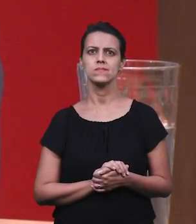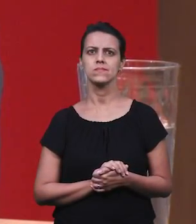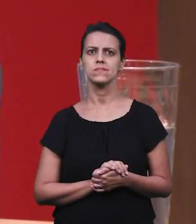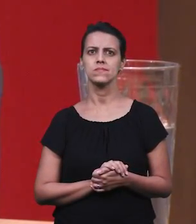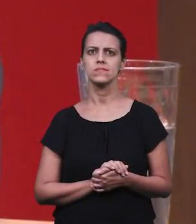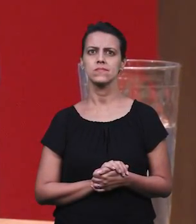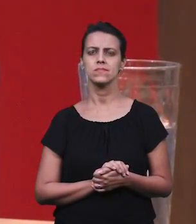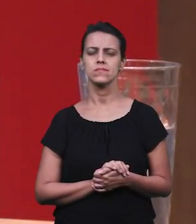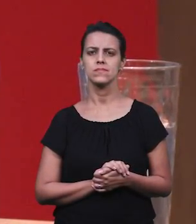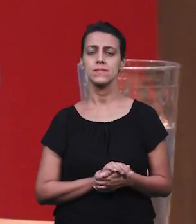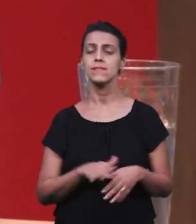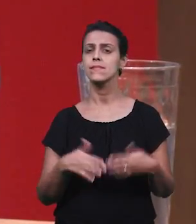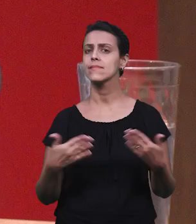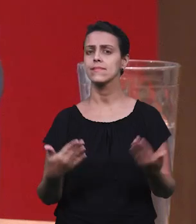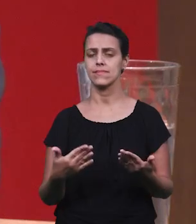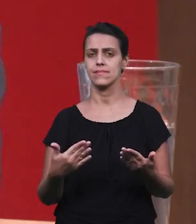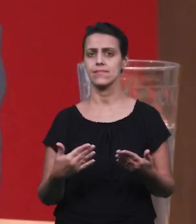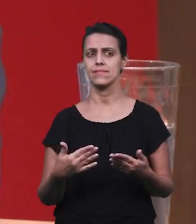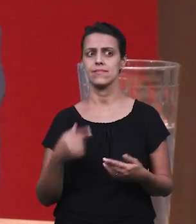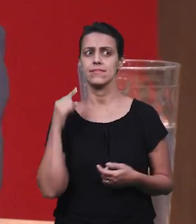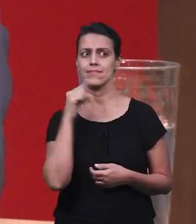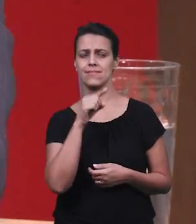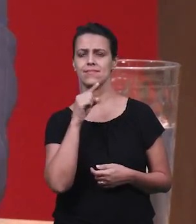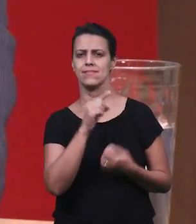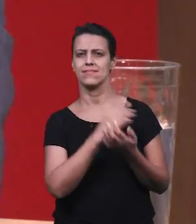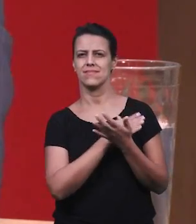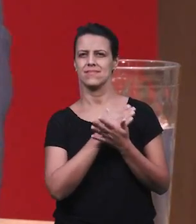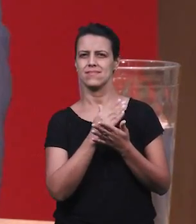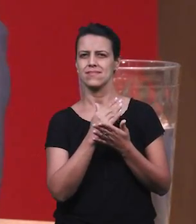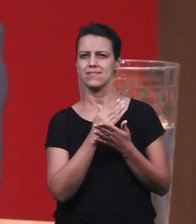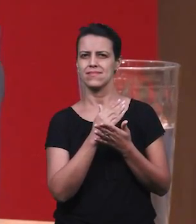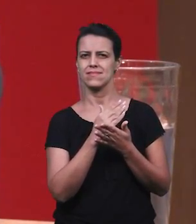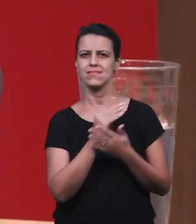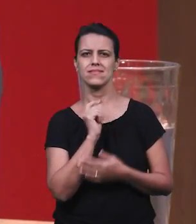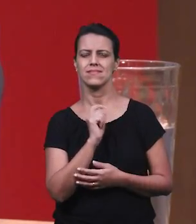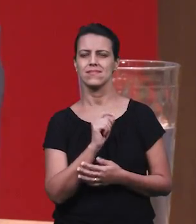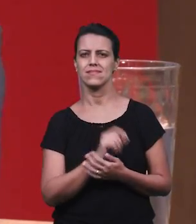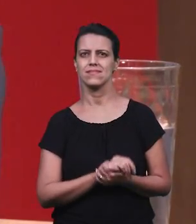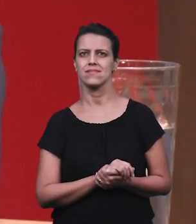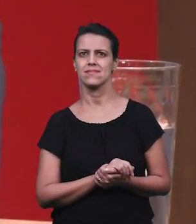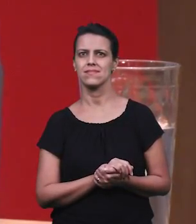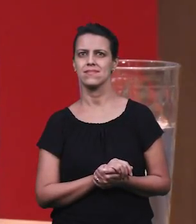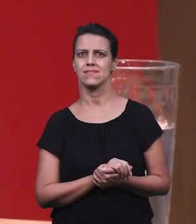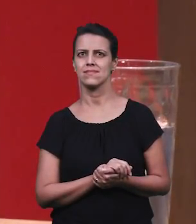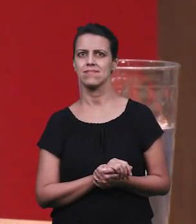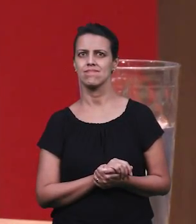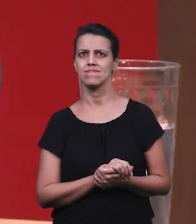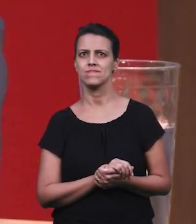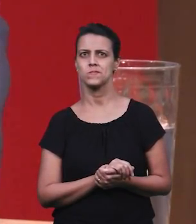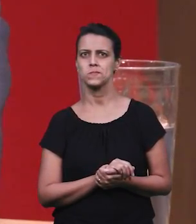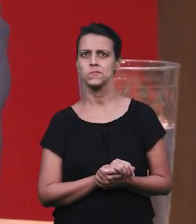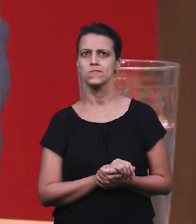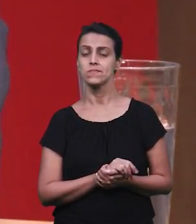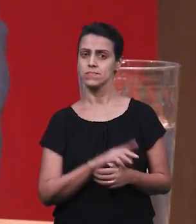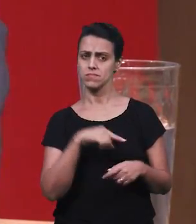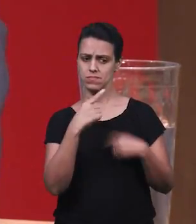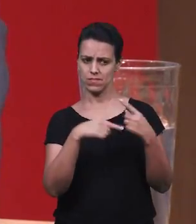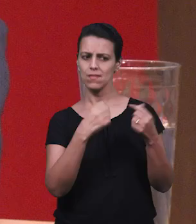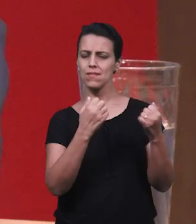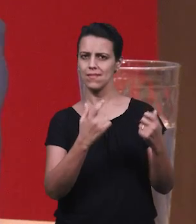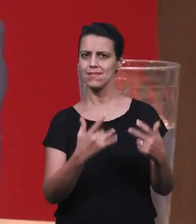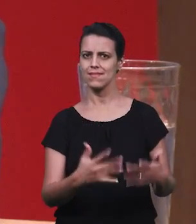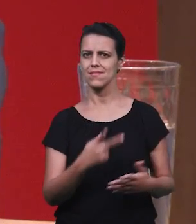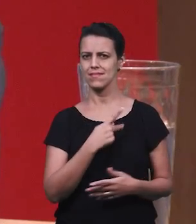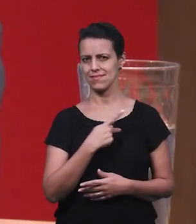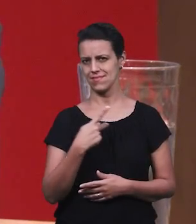E ali ele começou a ter um contato com alguns... E o contato foi da seguinte maneira, depois ele vai explicar